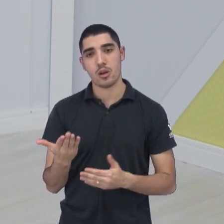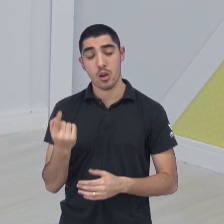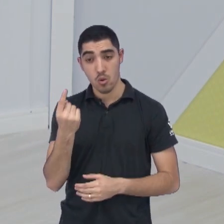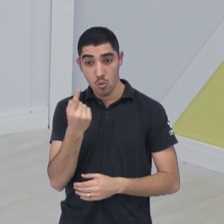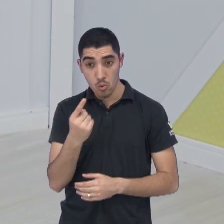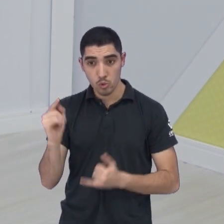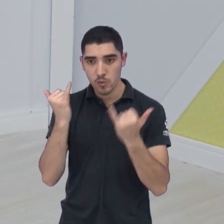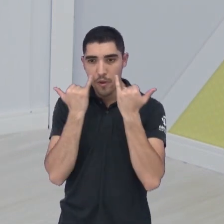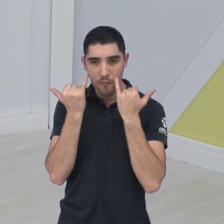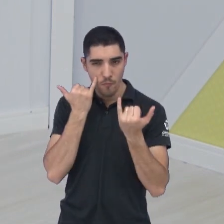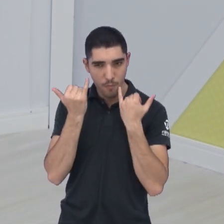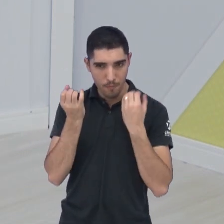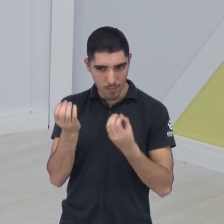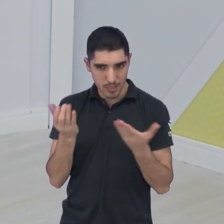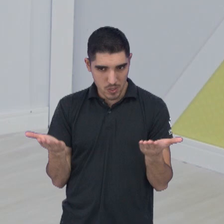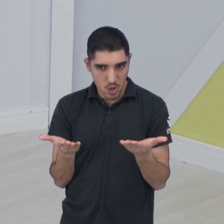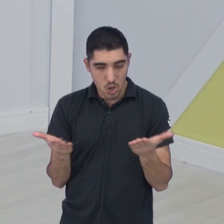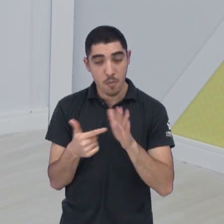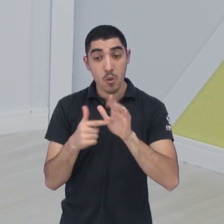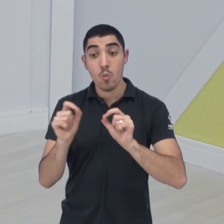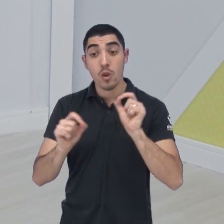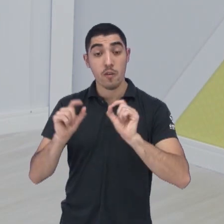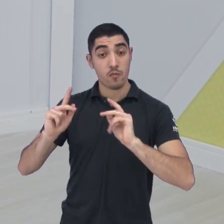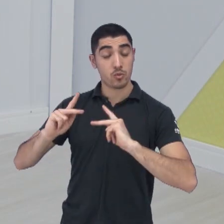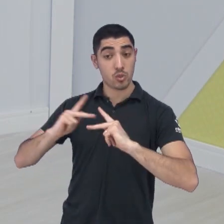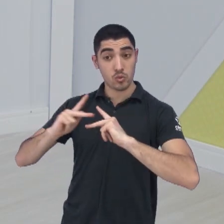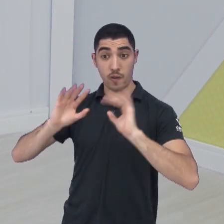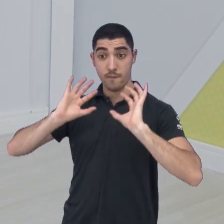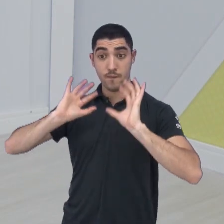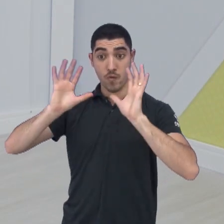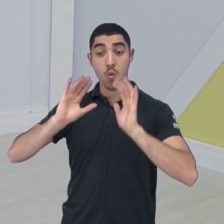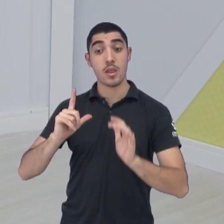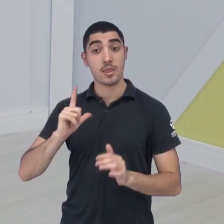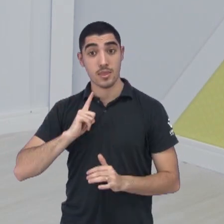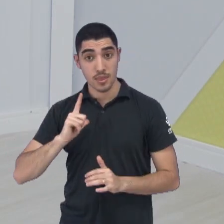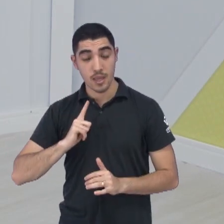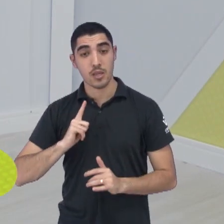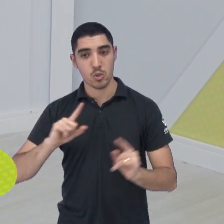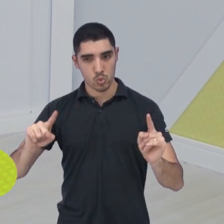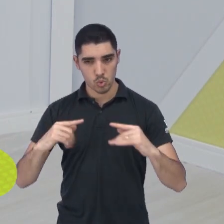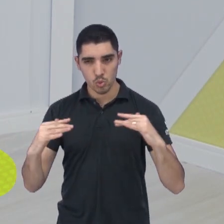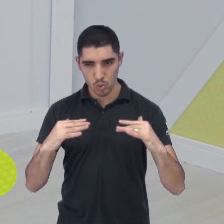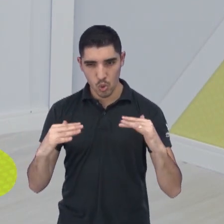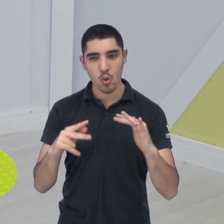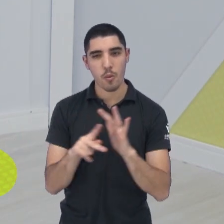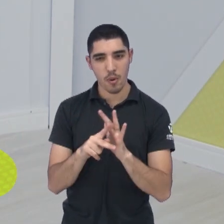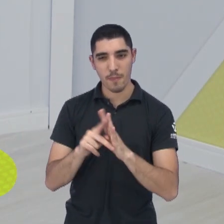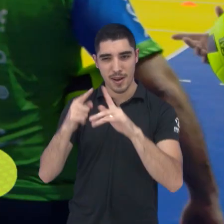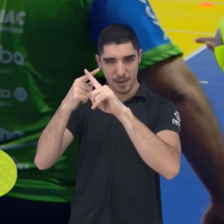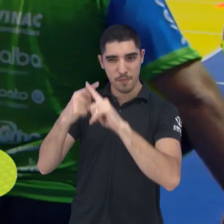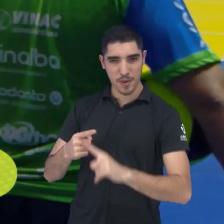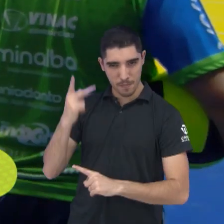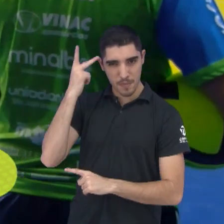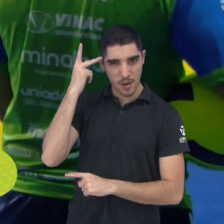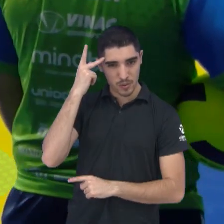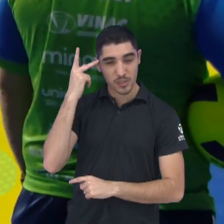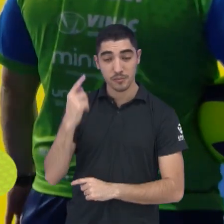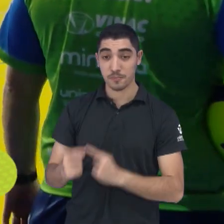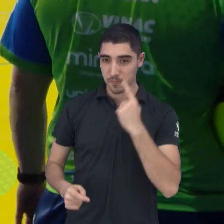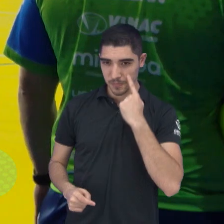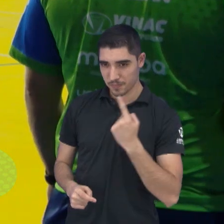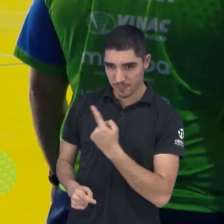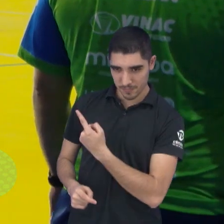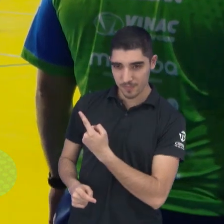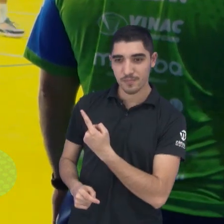esse segundo bloco do Hora do Esporte, falando de vôlei, o time do São José entra em quadra pela segunda rodada do Campeonato Paulista. O time do técnico